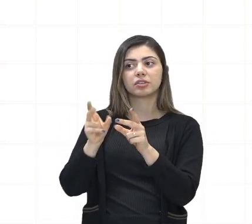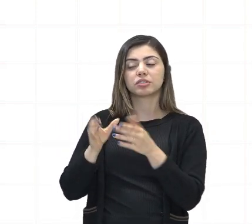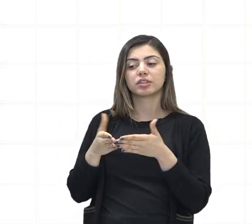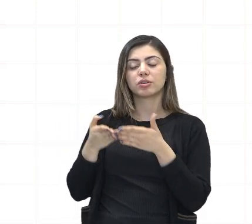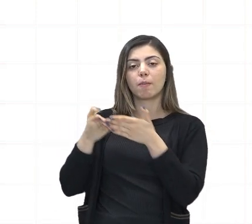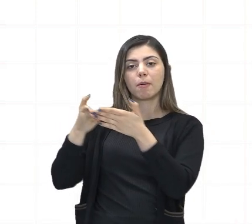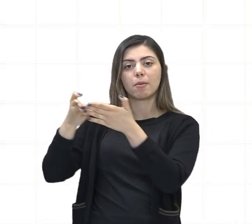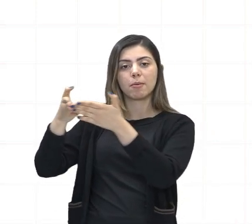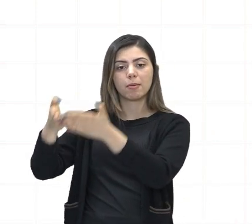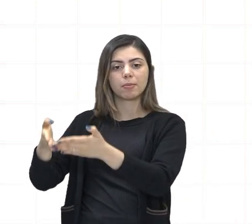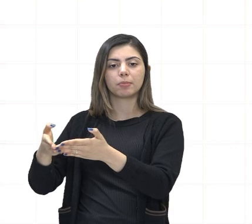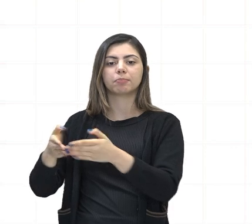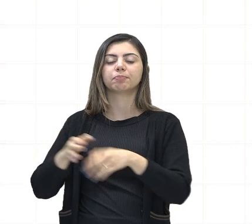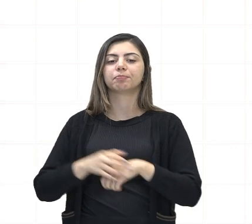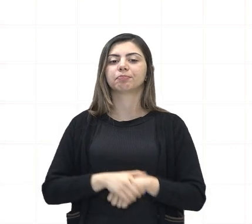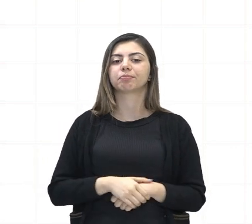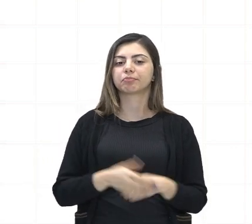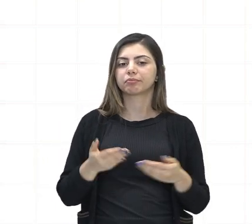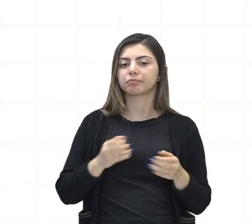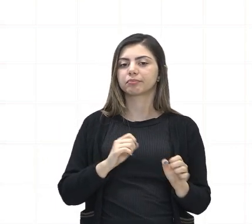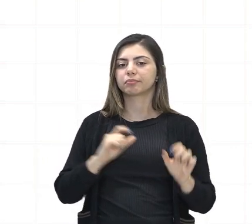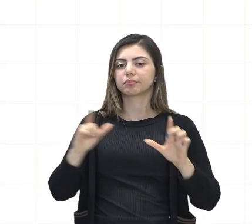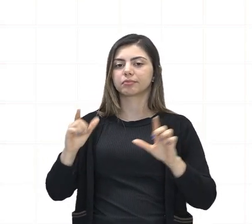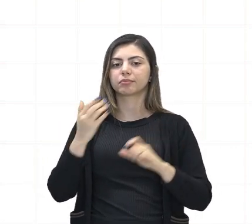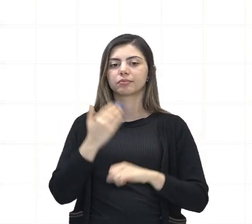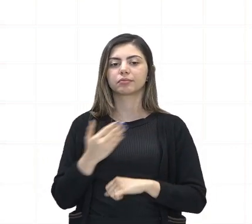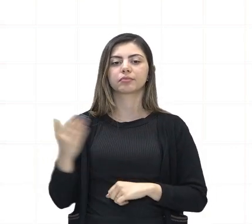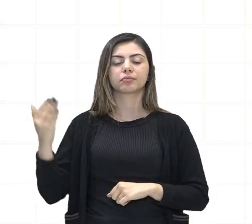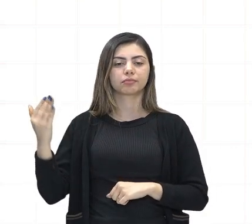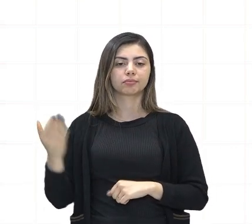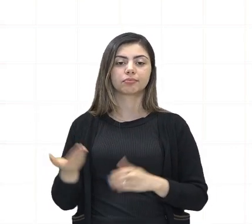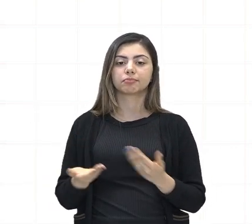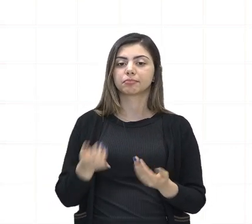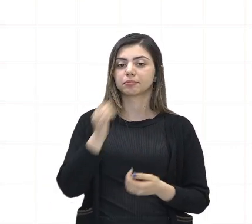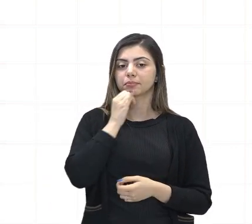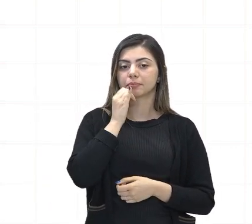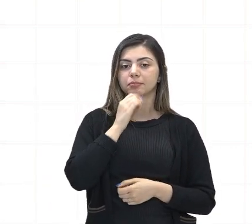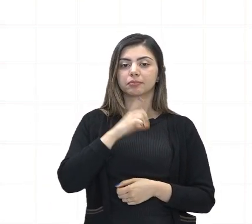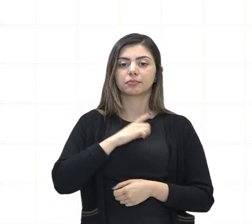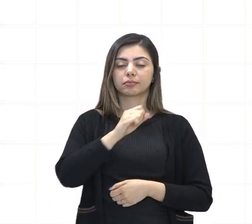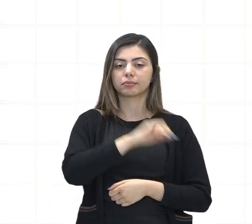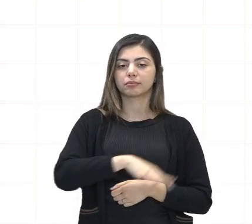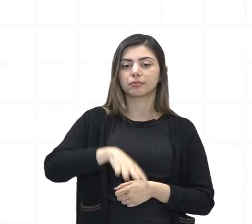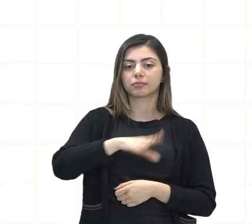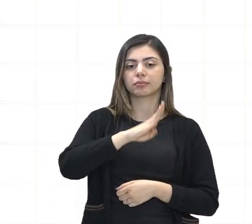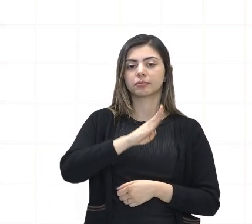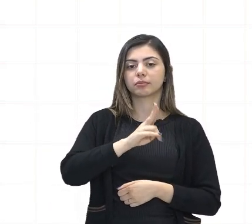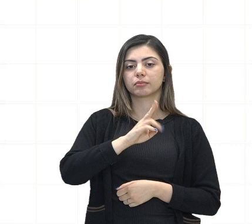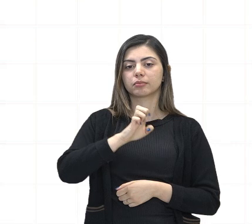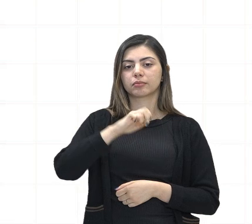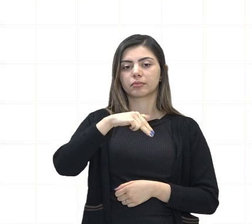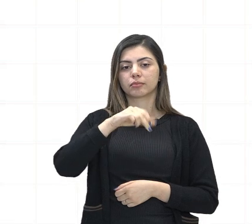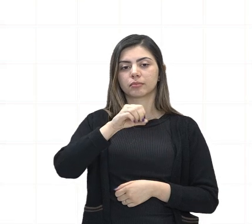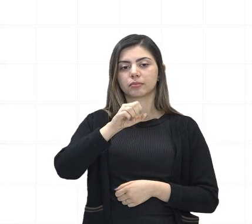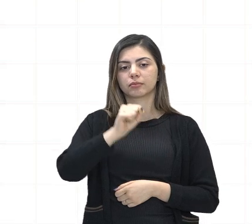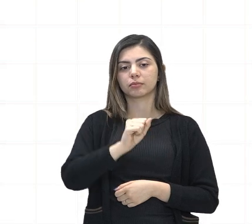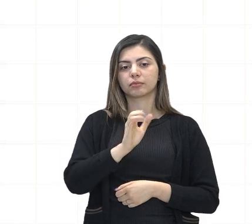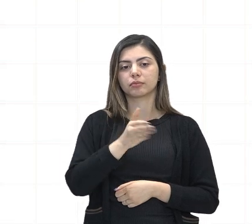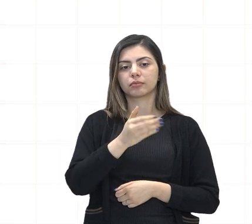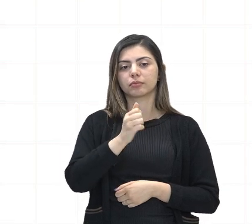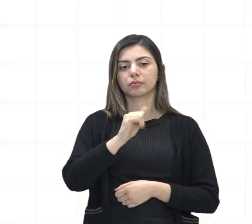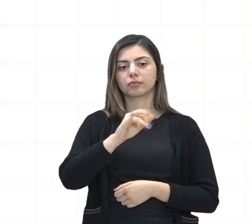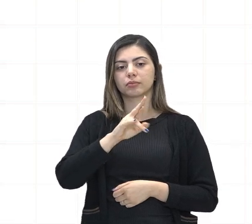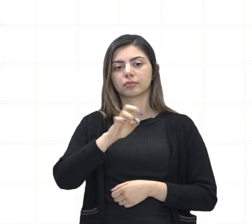para fora, como a gente vai ver na próxima tela aí, né? A gente tem, por exemplo, a área de Buenos Aires, que é por onde corre o Rio da Prata, pertinho ali do